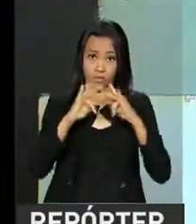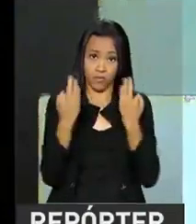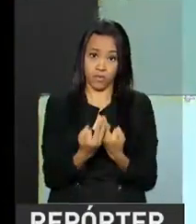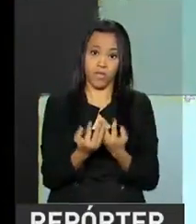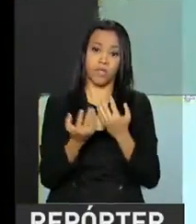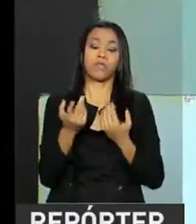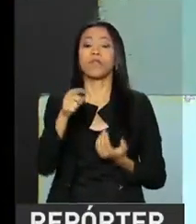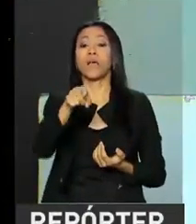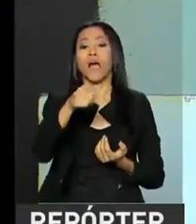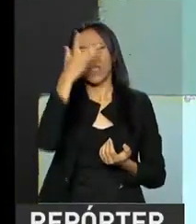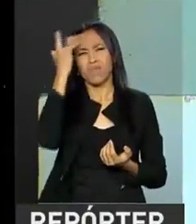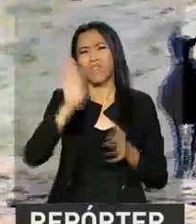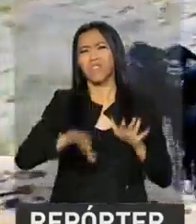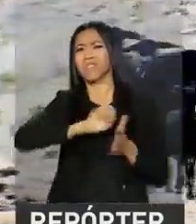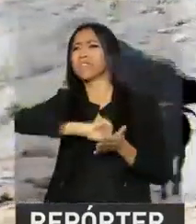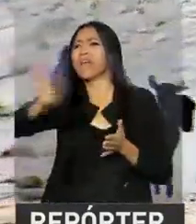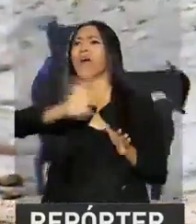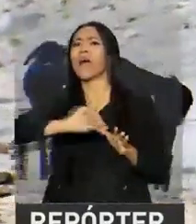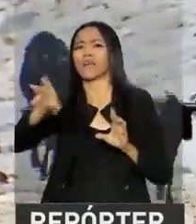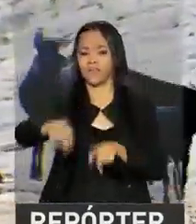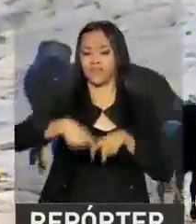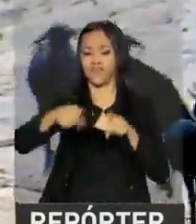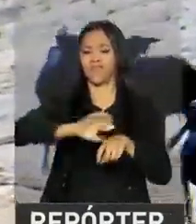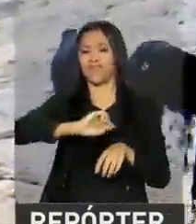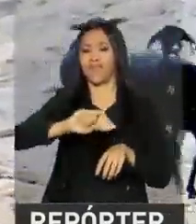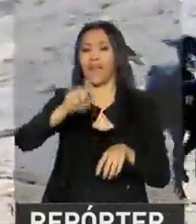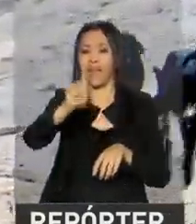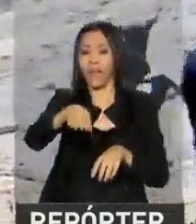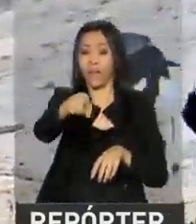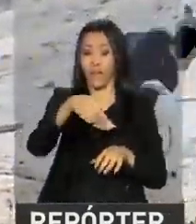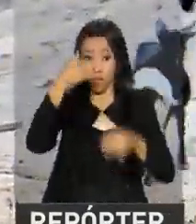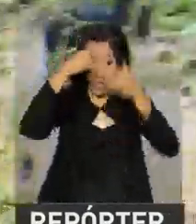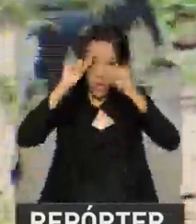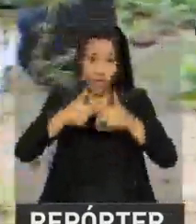no campo, muitas vezes, é a criação de animais.